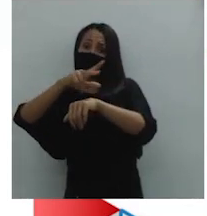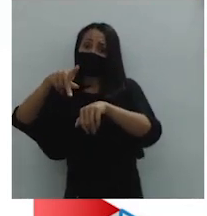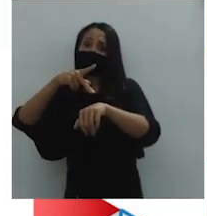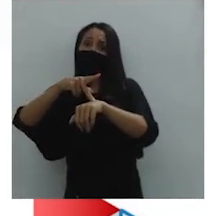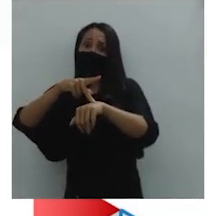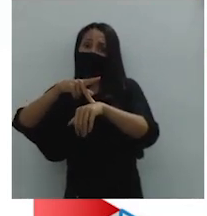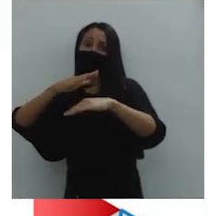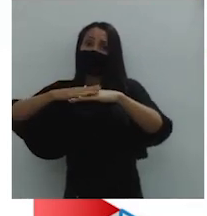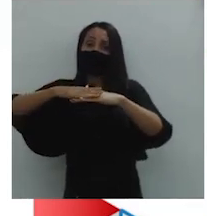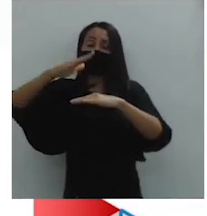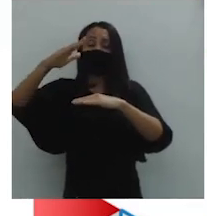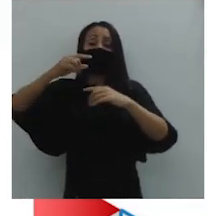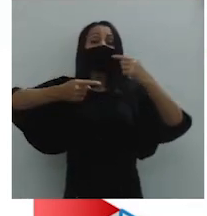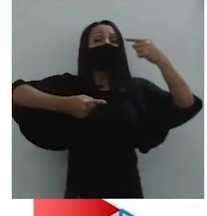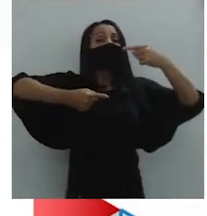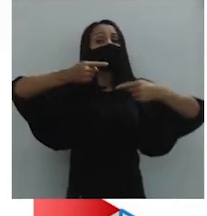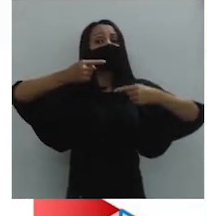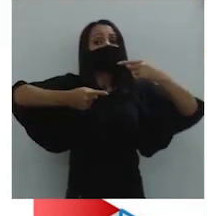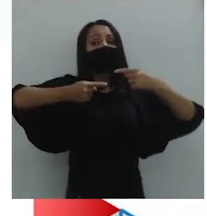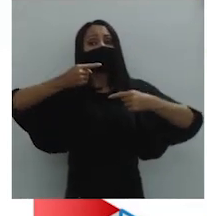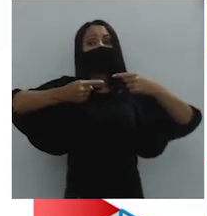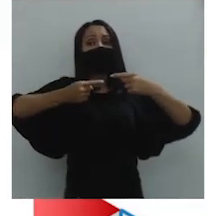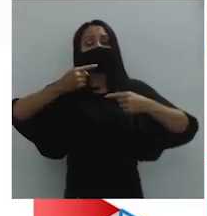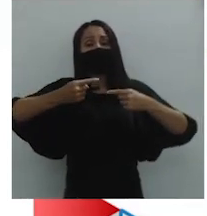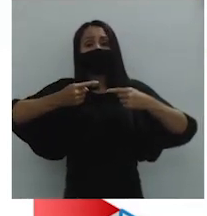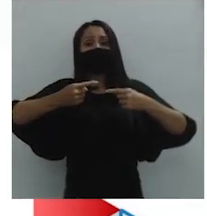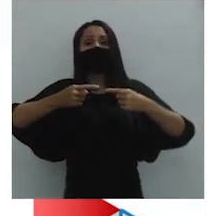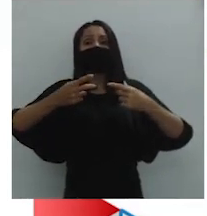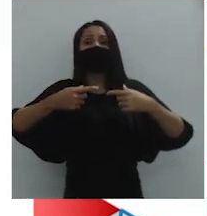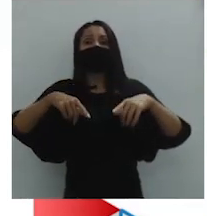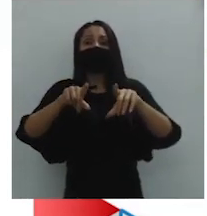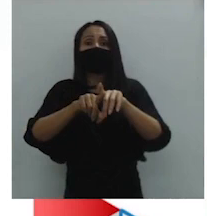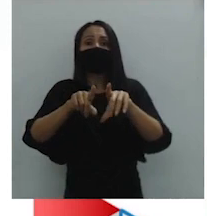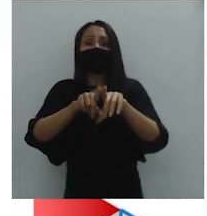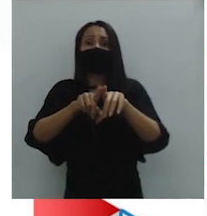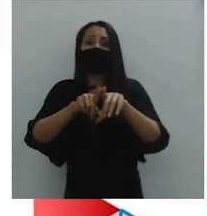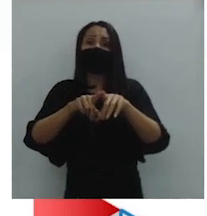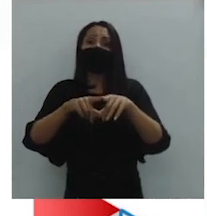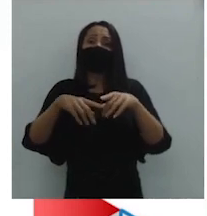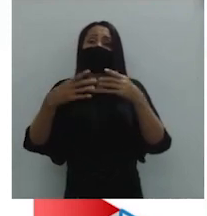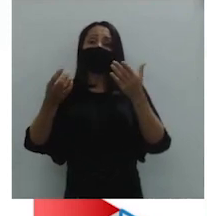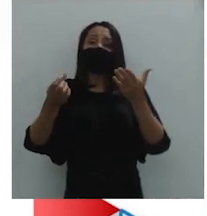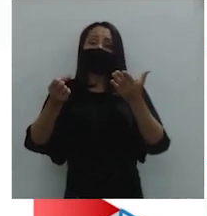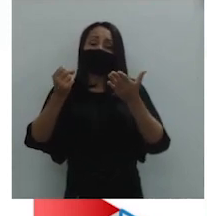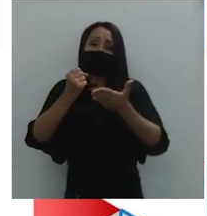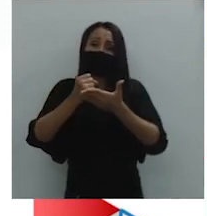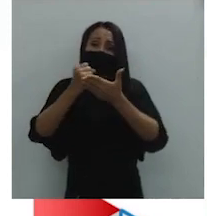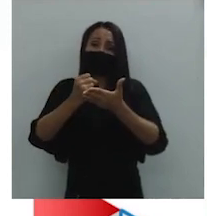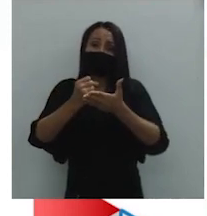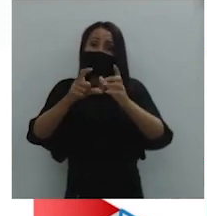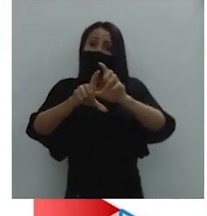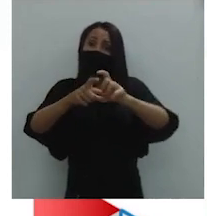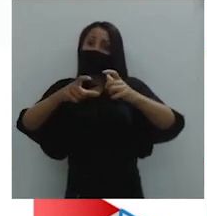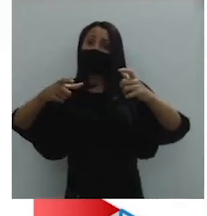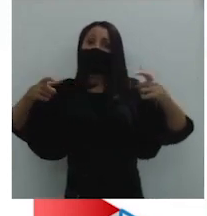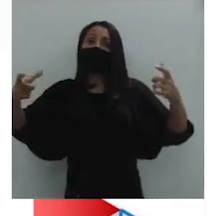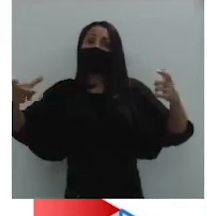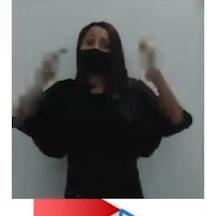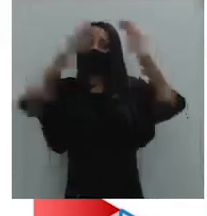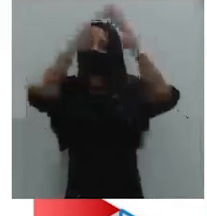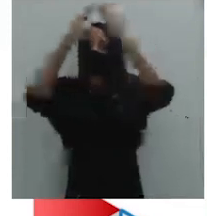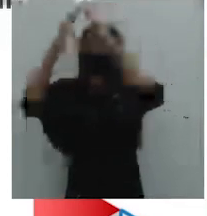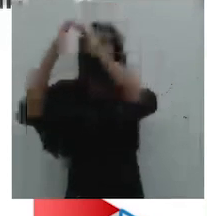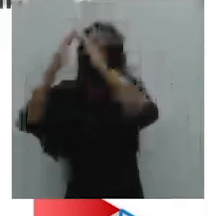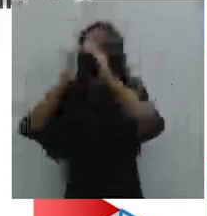A falta de uma política habitacional que acabou contribuindo também para o aumento acelerado das favelas